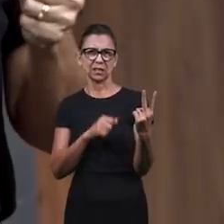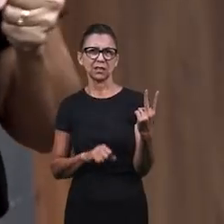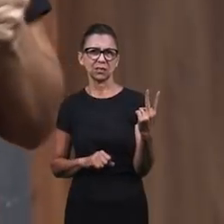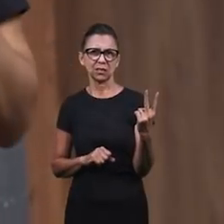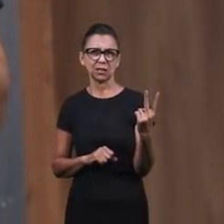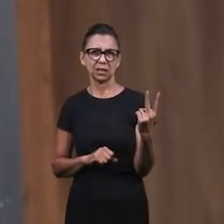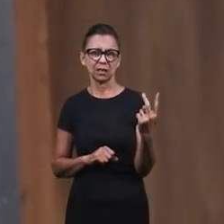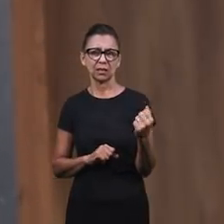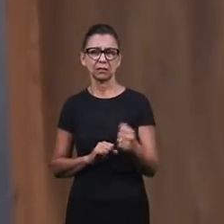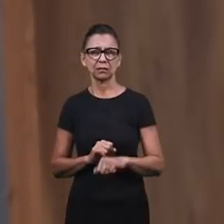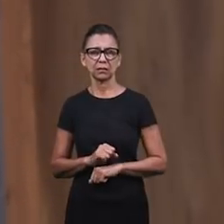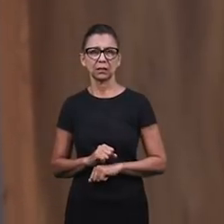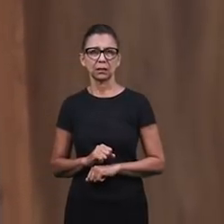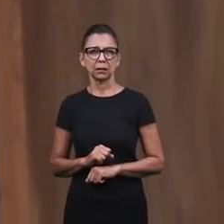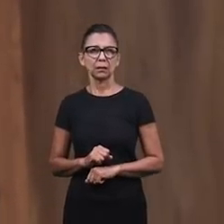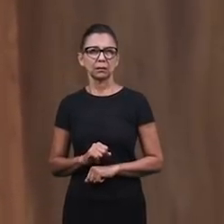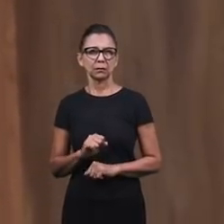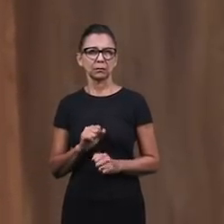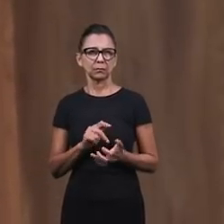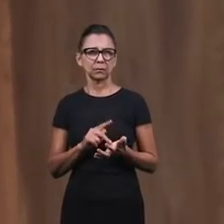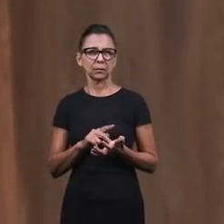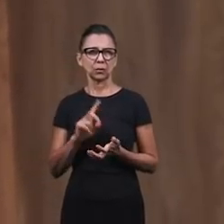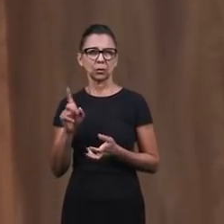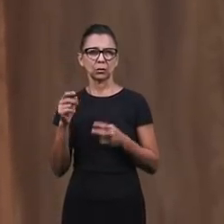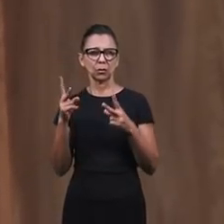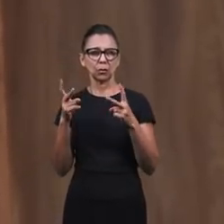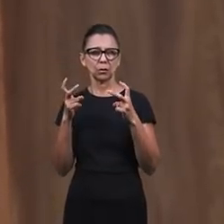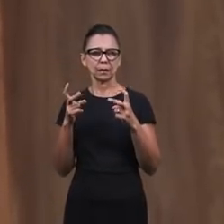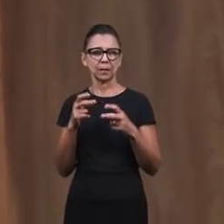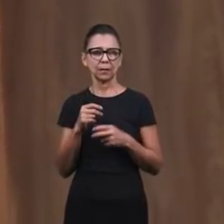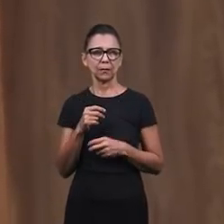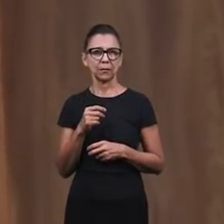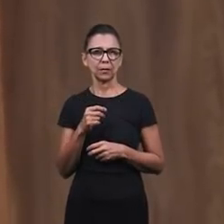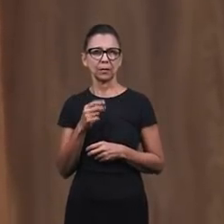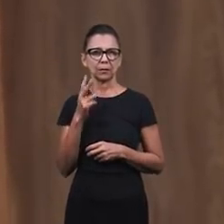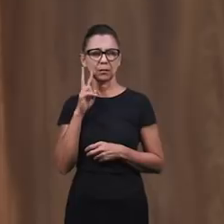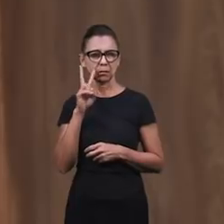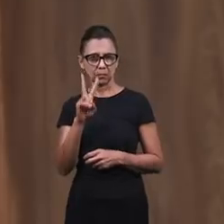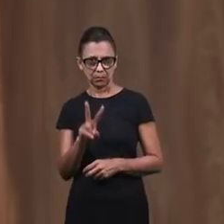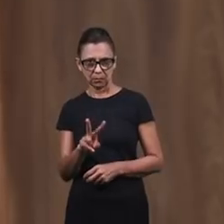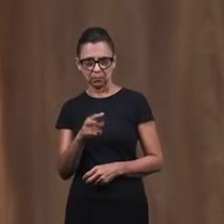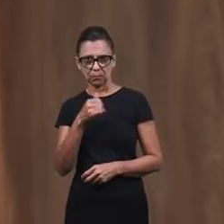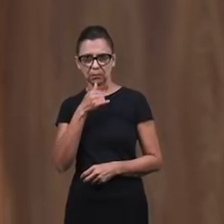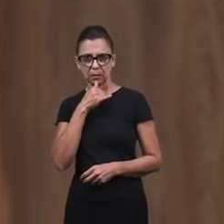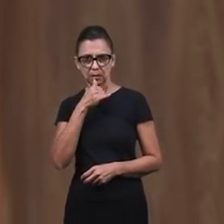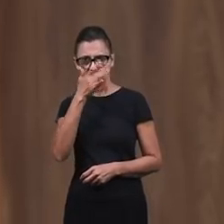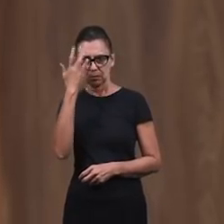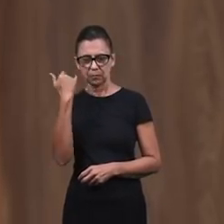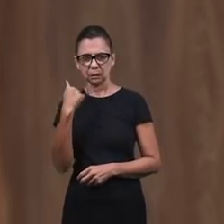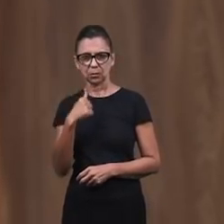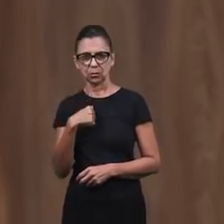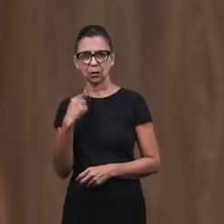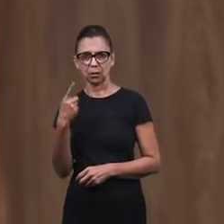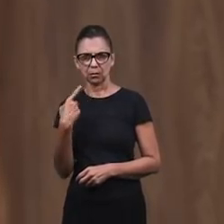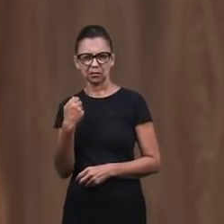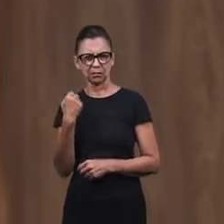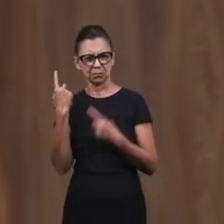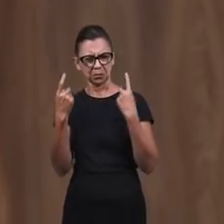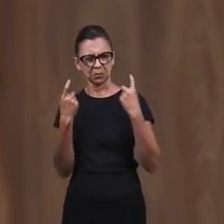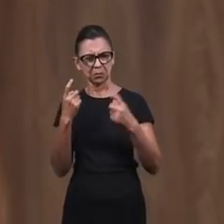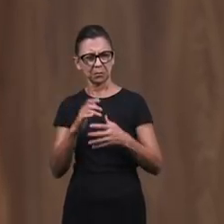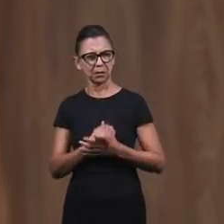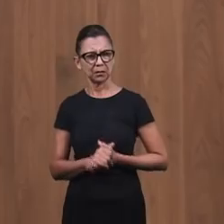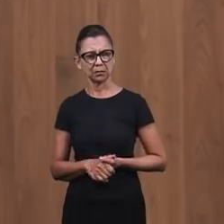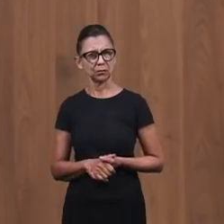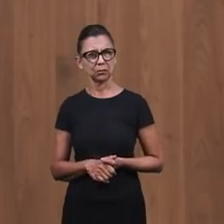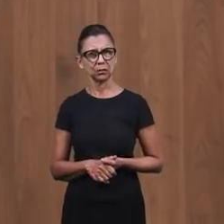está triste, nós logo notamos, nós temos essa sensibilidade que o Espírito Santo nos dá. José então